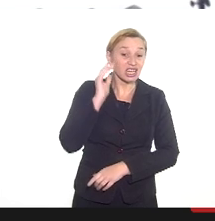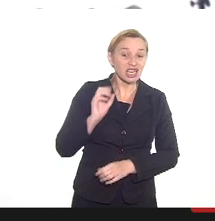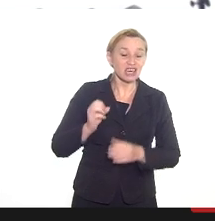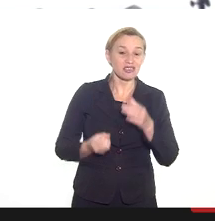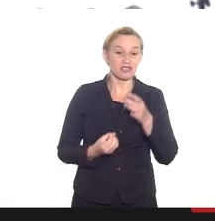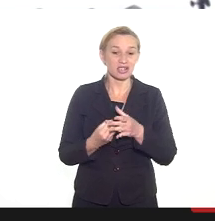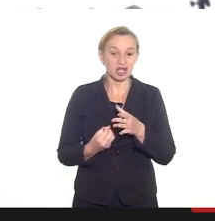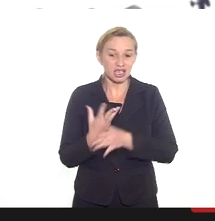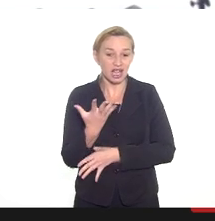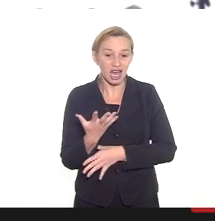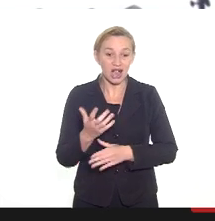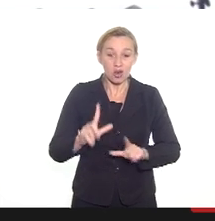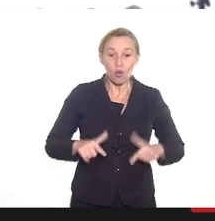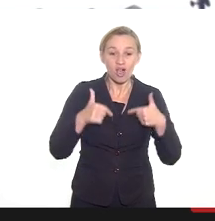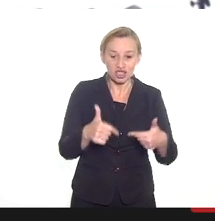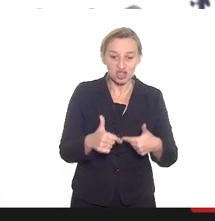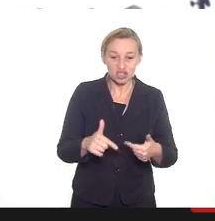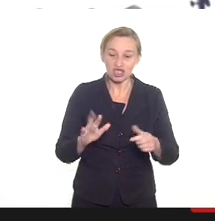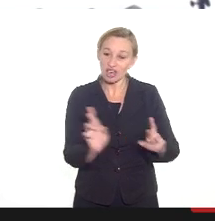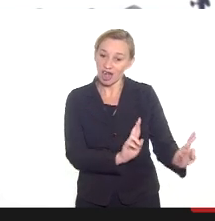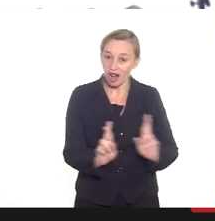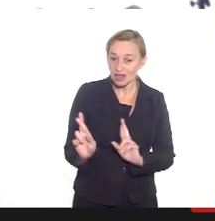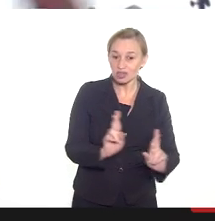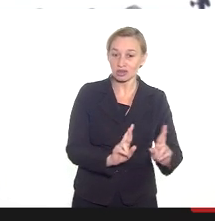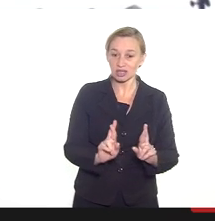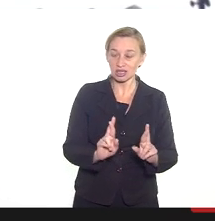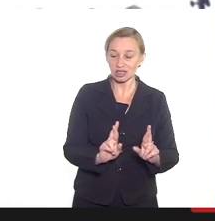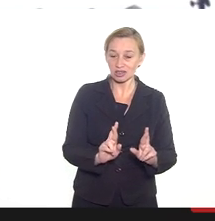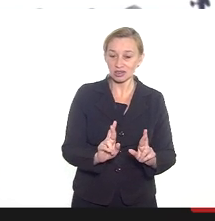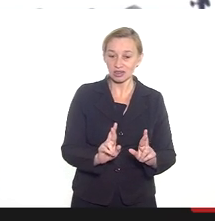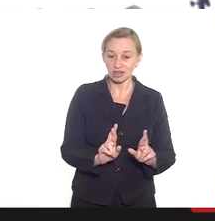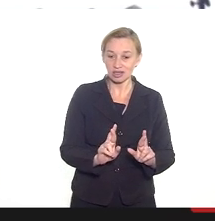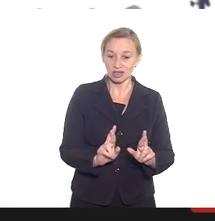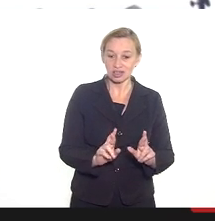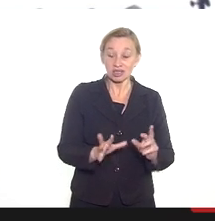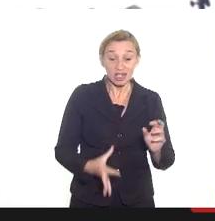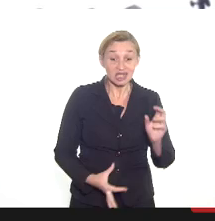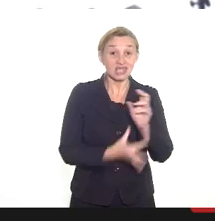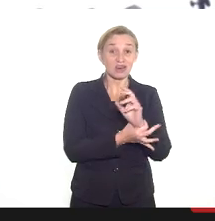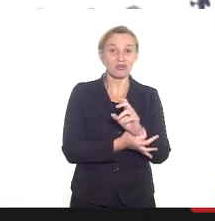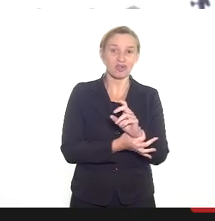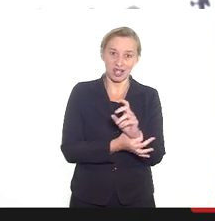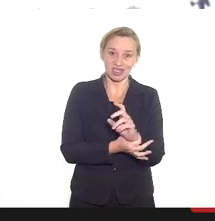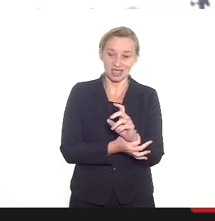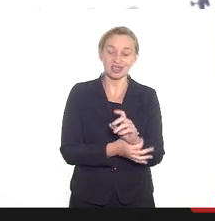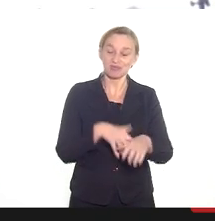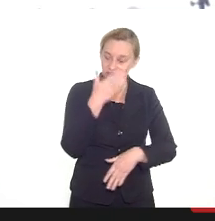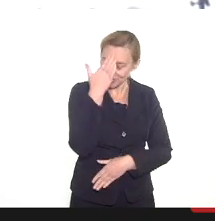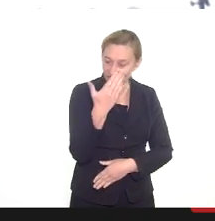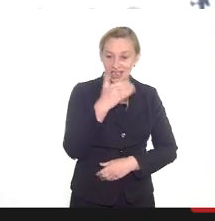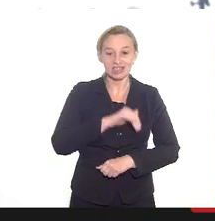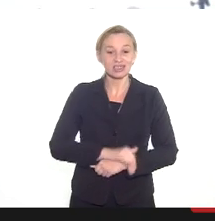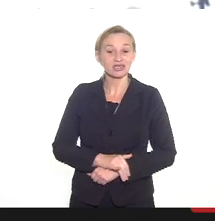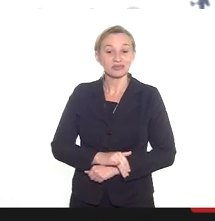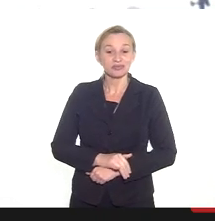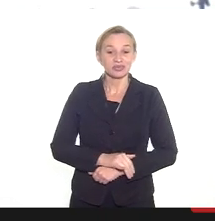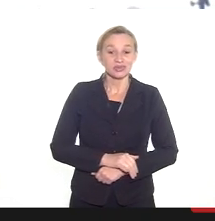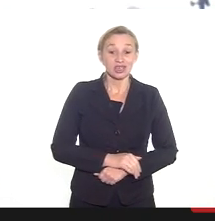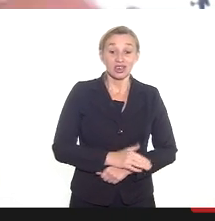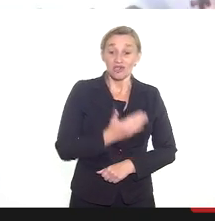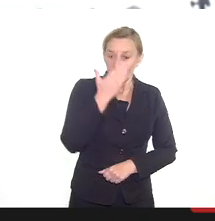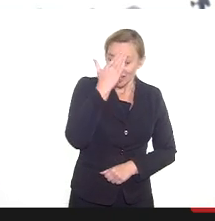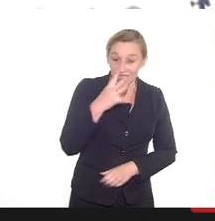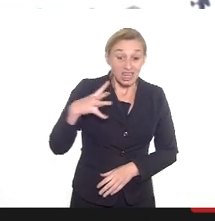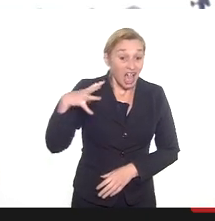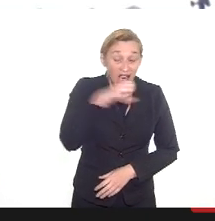realizar ações relativas à pasta da segurança. Então, quero fazer esses agradecimentos. Eu vou fazer